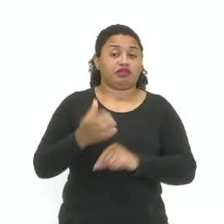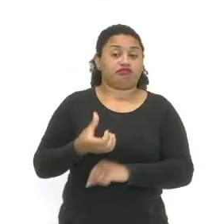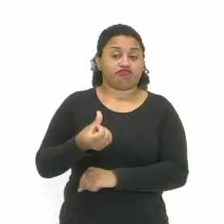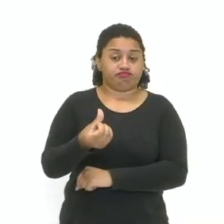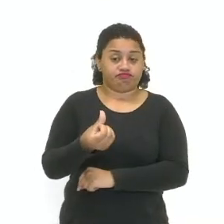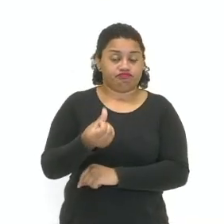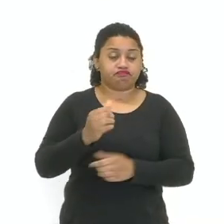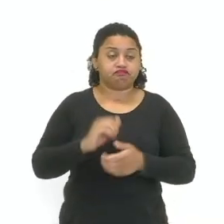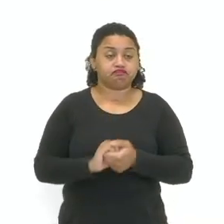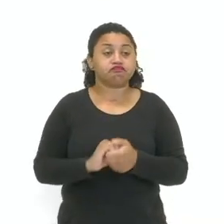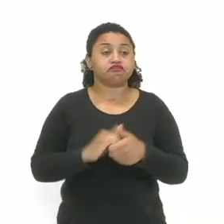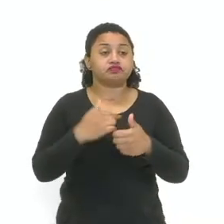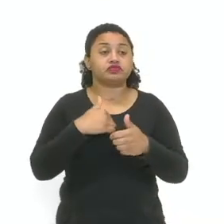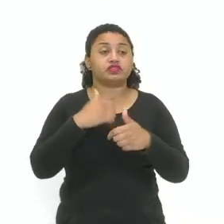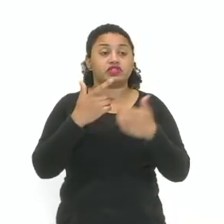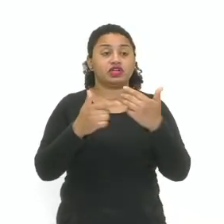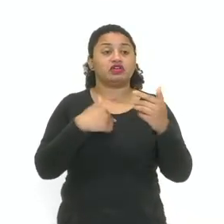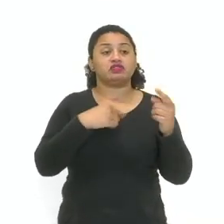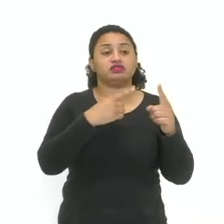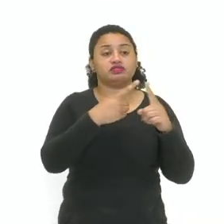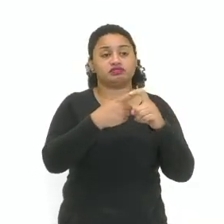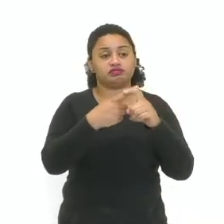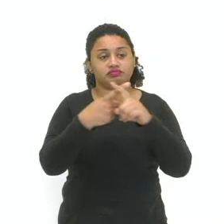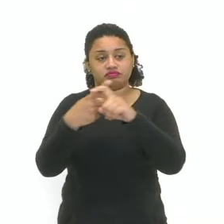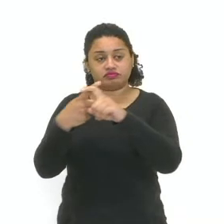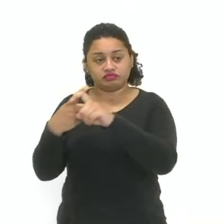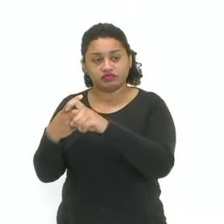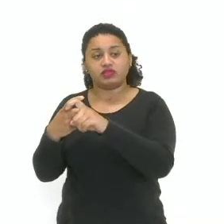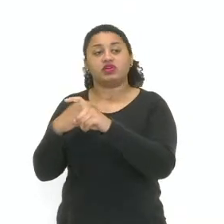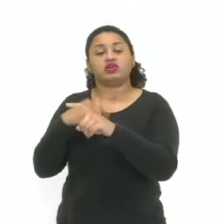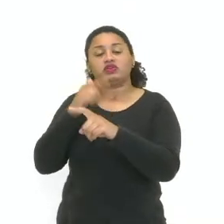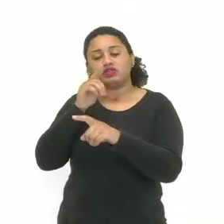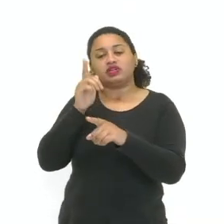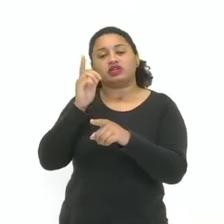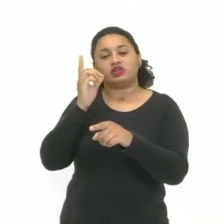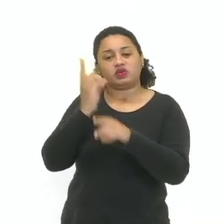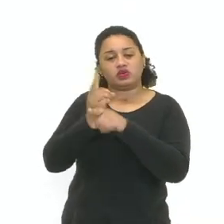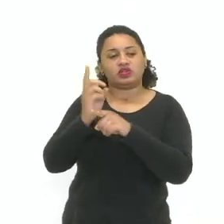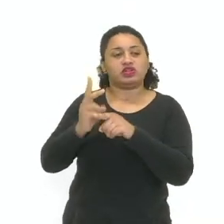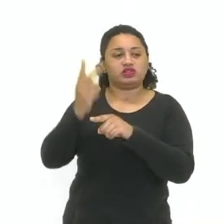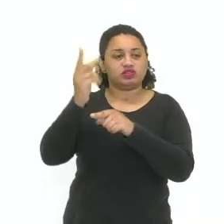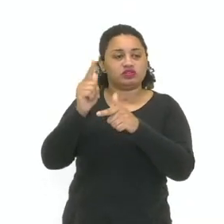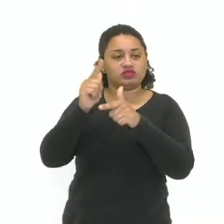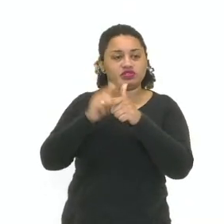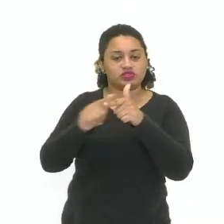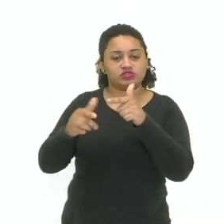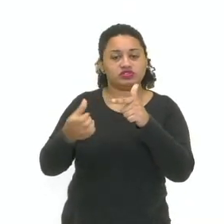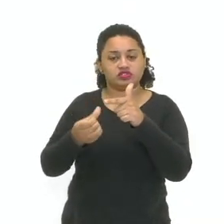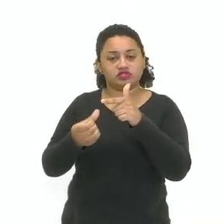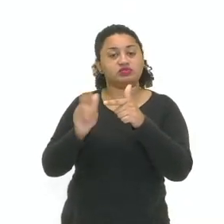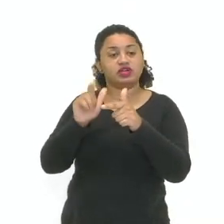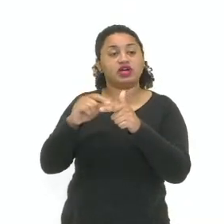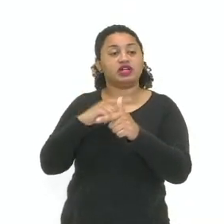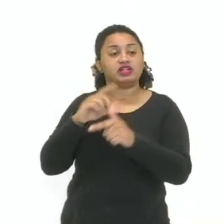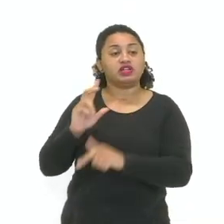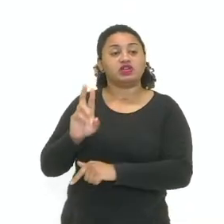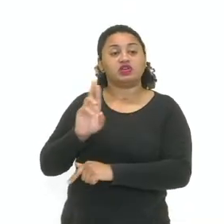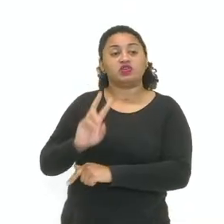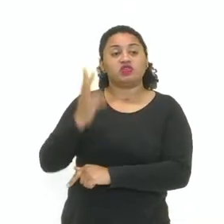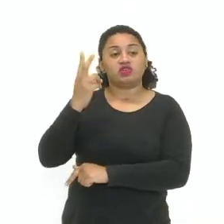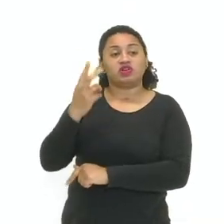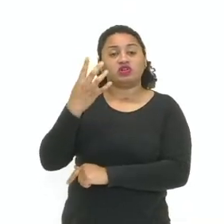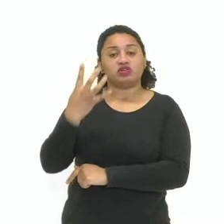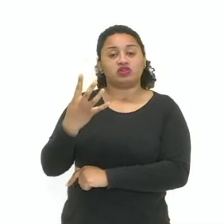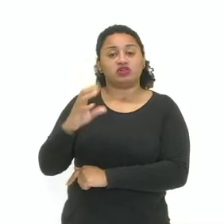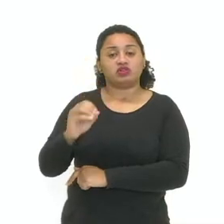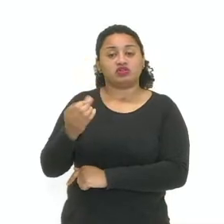os cálculos, 30 vezes 29 vezes 28 dividido por 6, eu chego num valor de